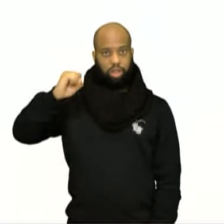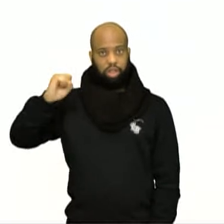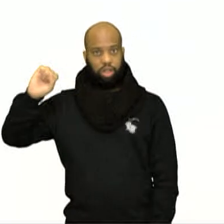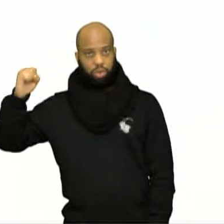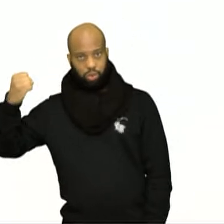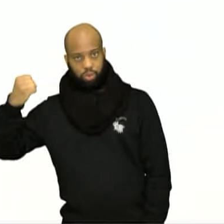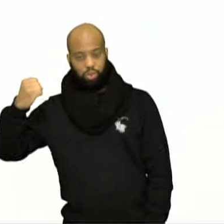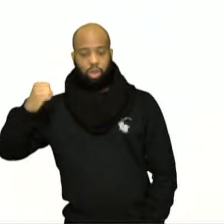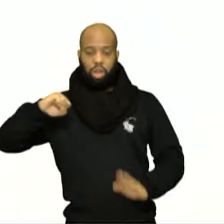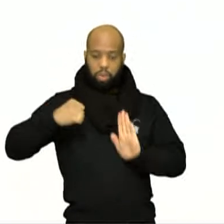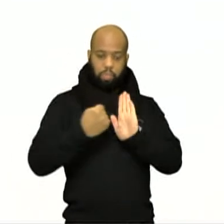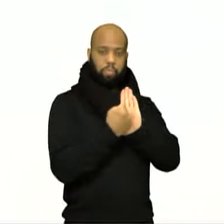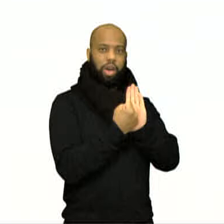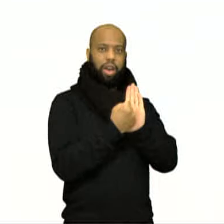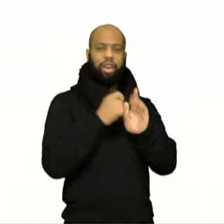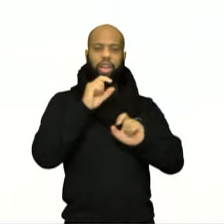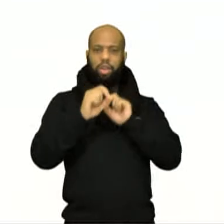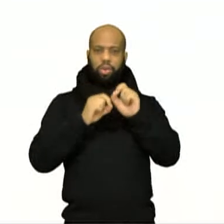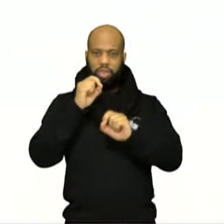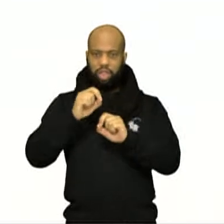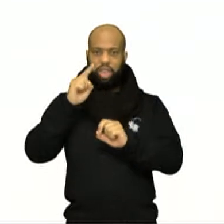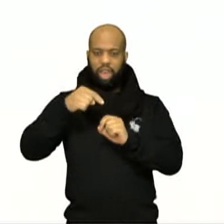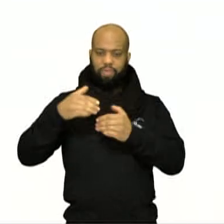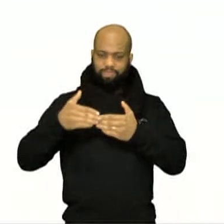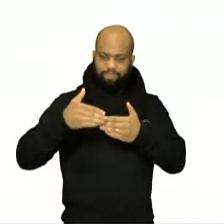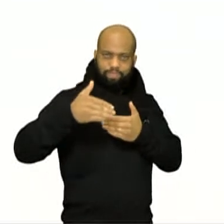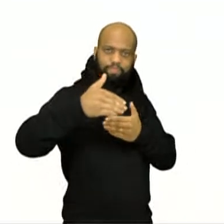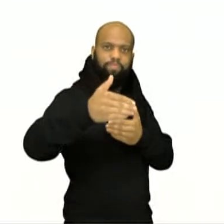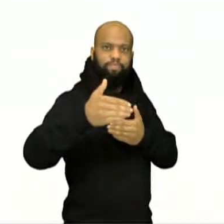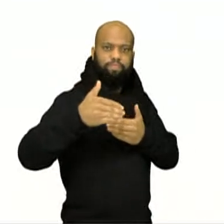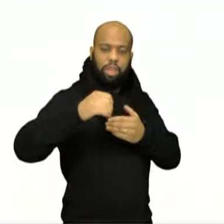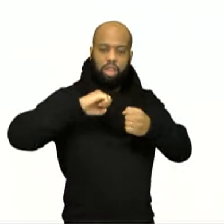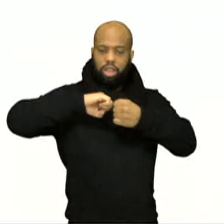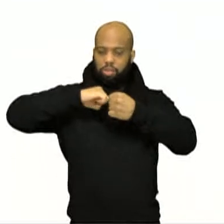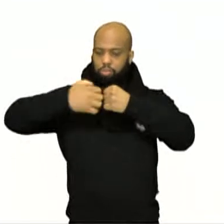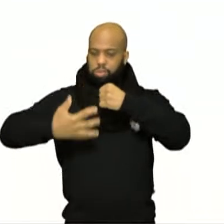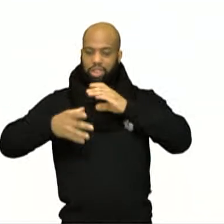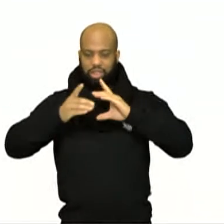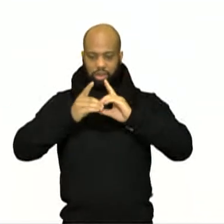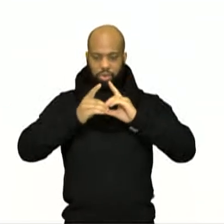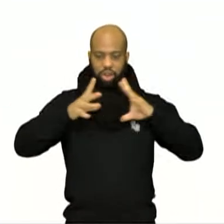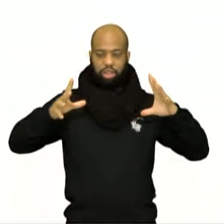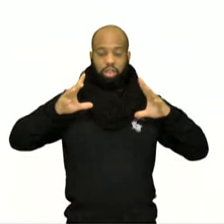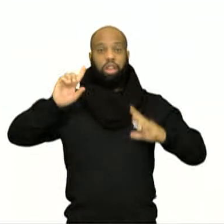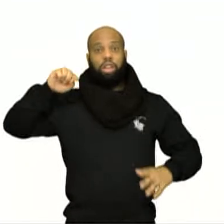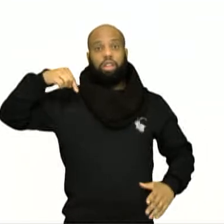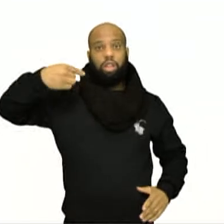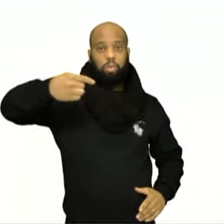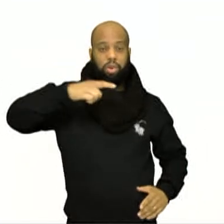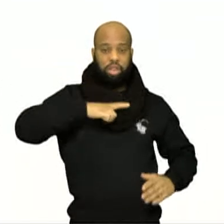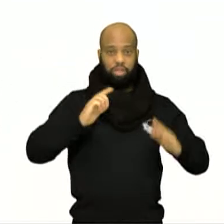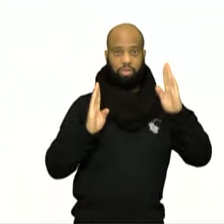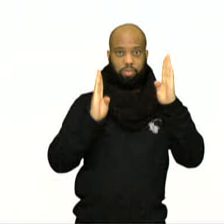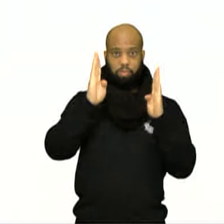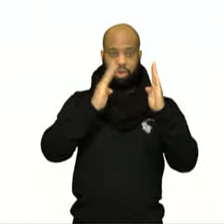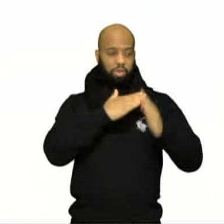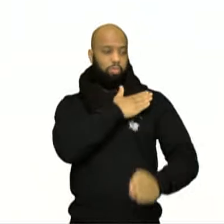de redemocratização de nosso país após o período de ditadura militar, que ocorre